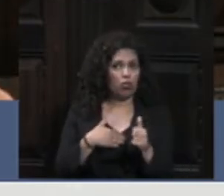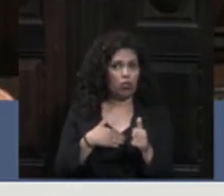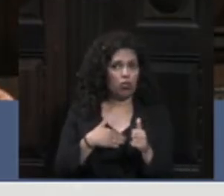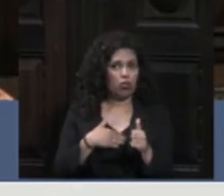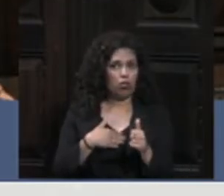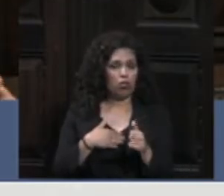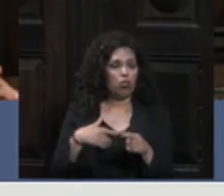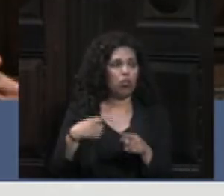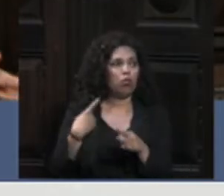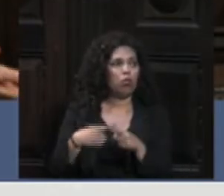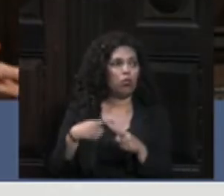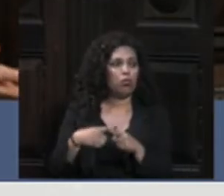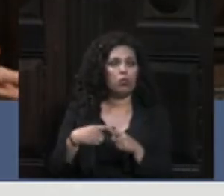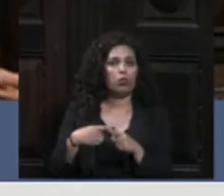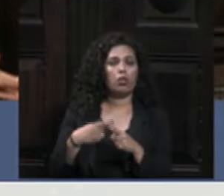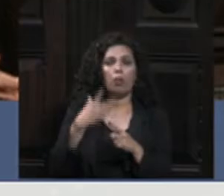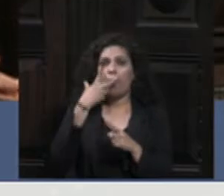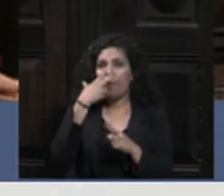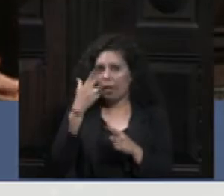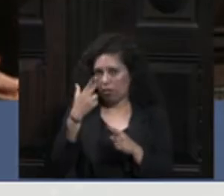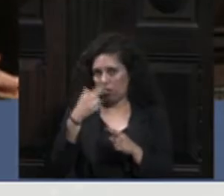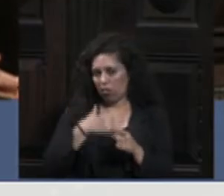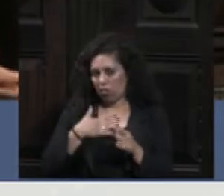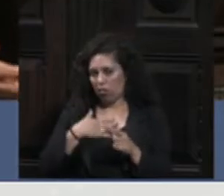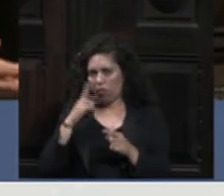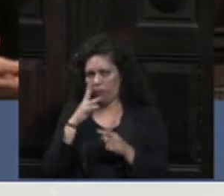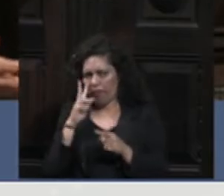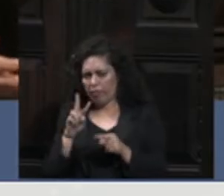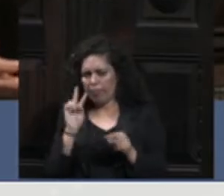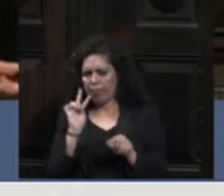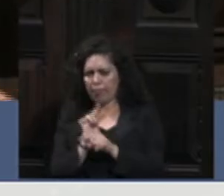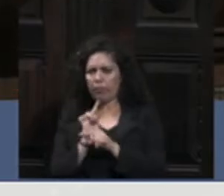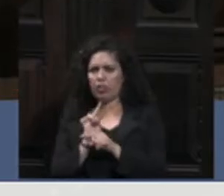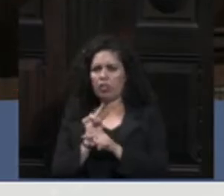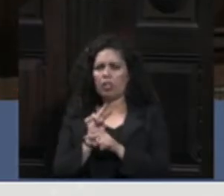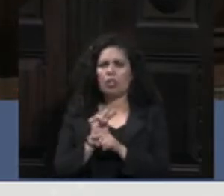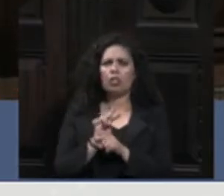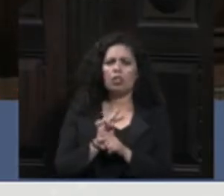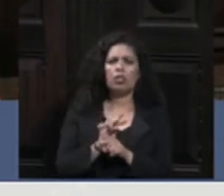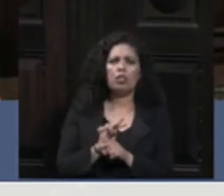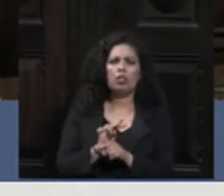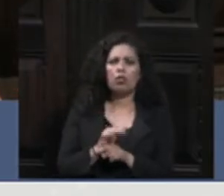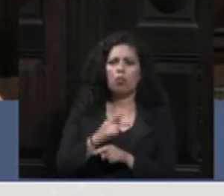porque passou a ser muito cogitado